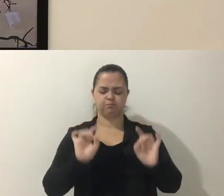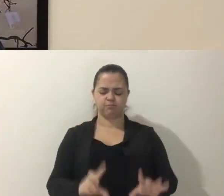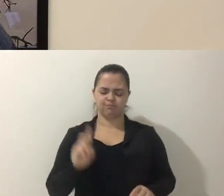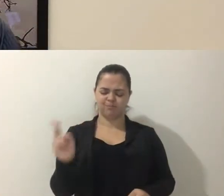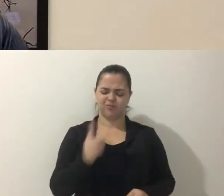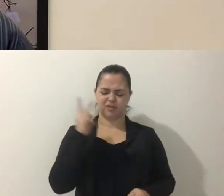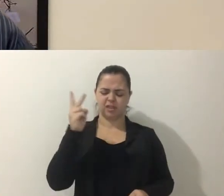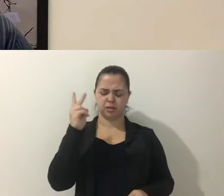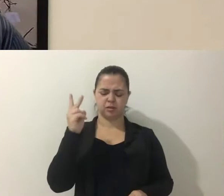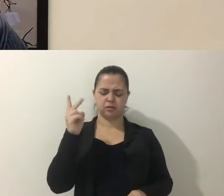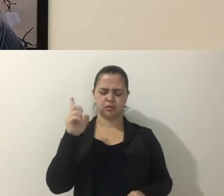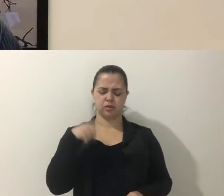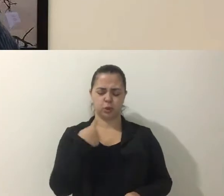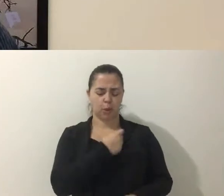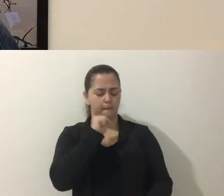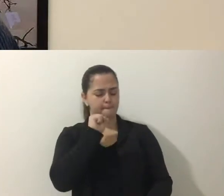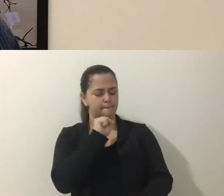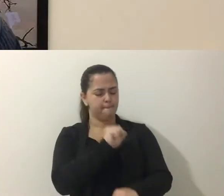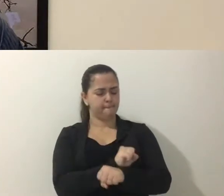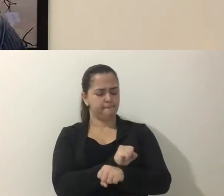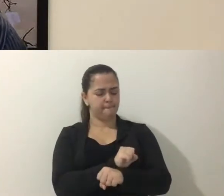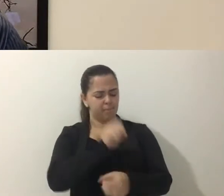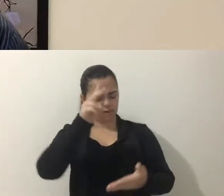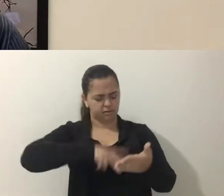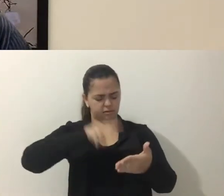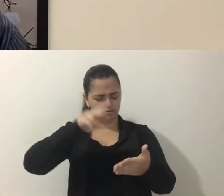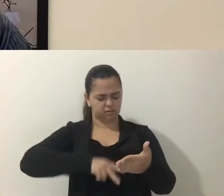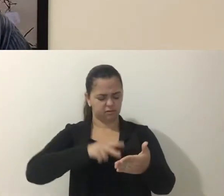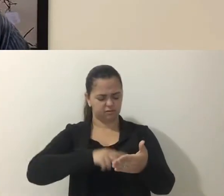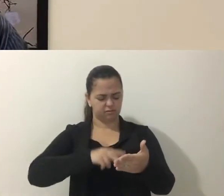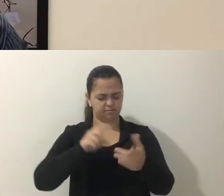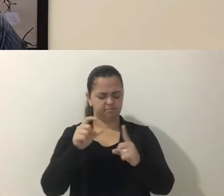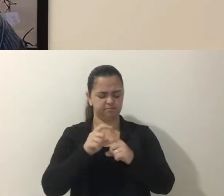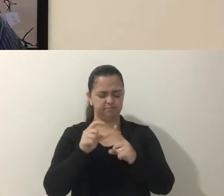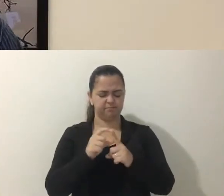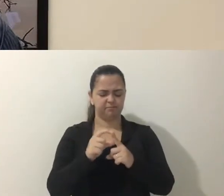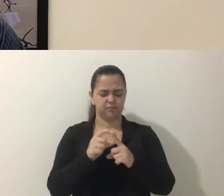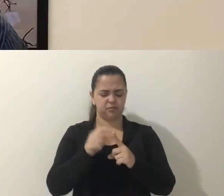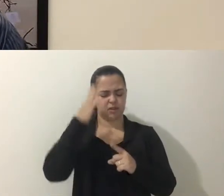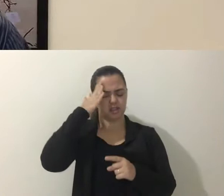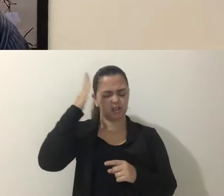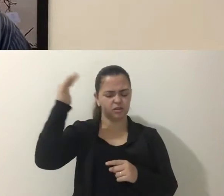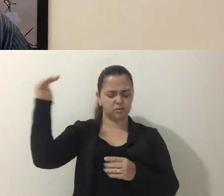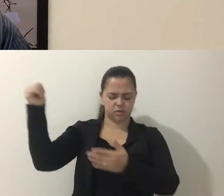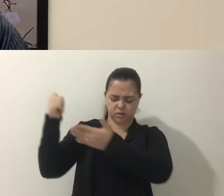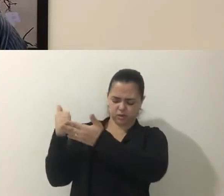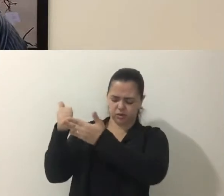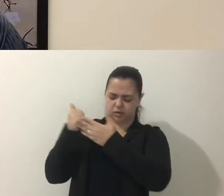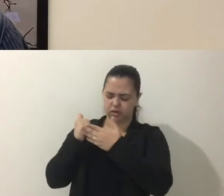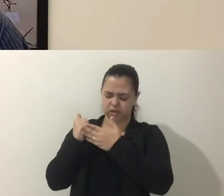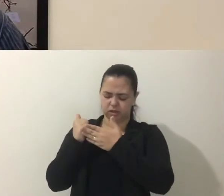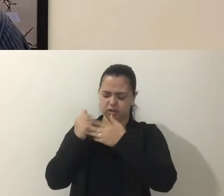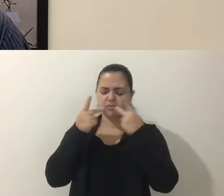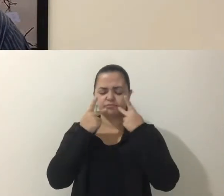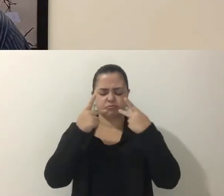precioso, valioso, em que nós paramos para meditarmos na Tua palavra. Me dá sabedoria na